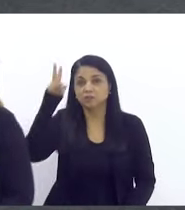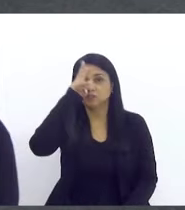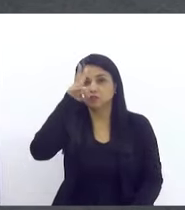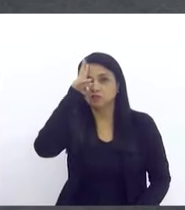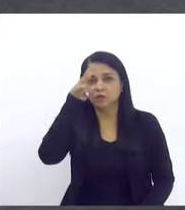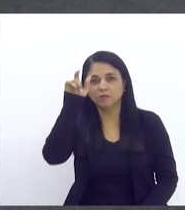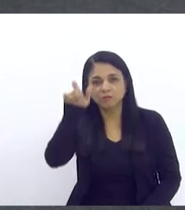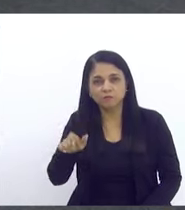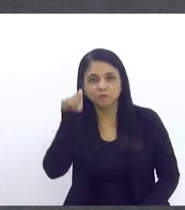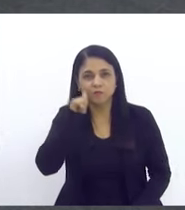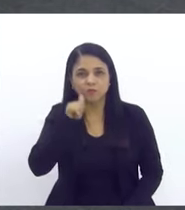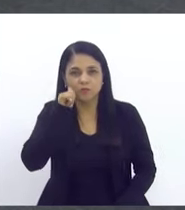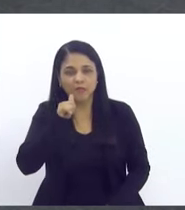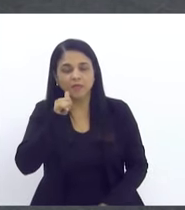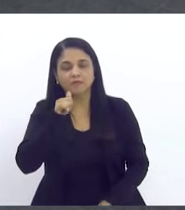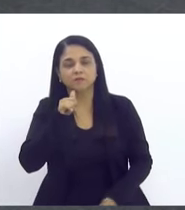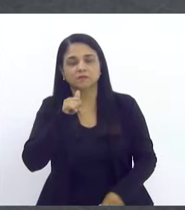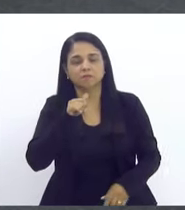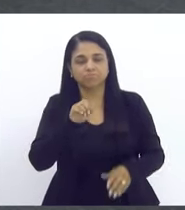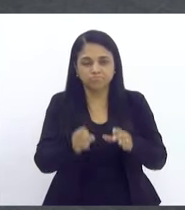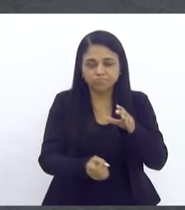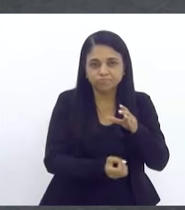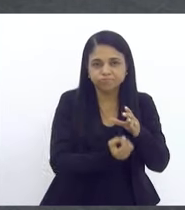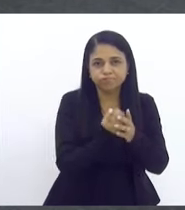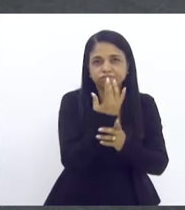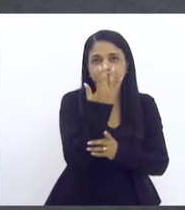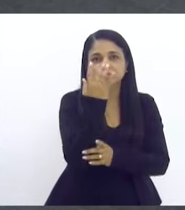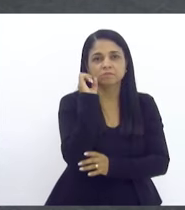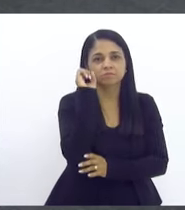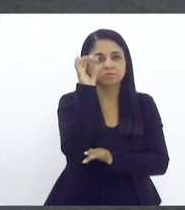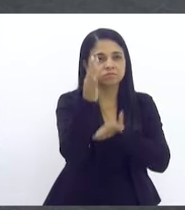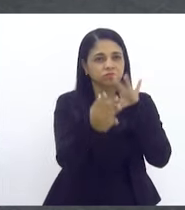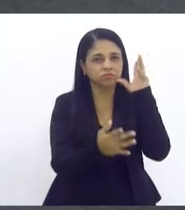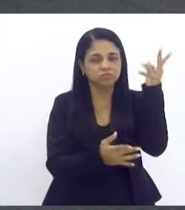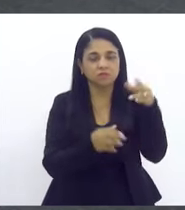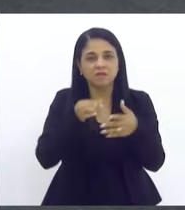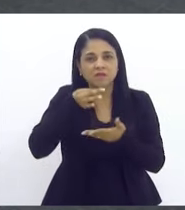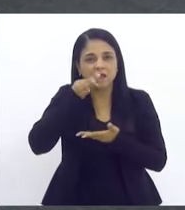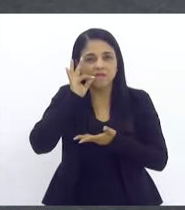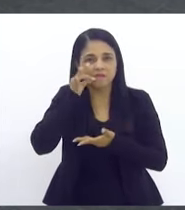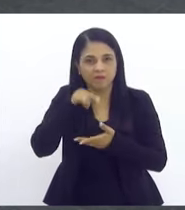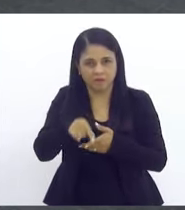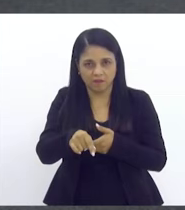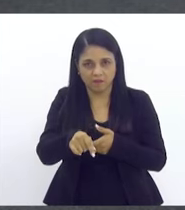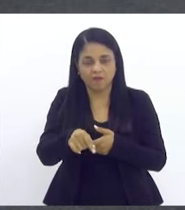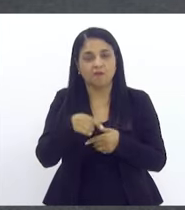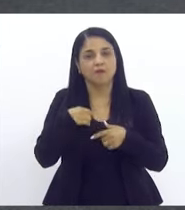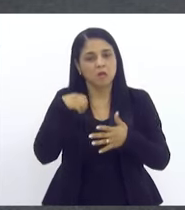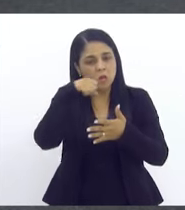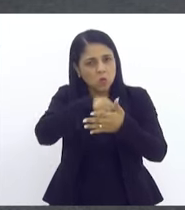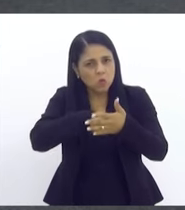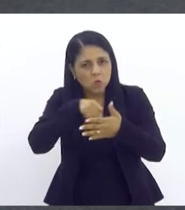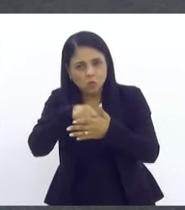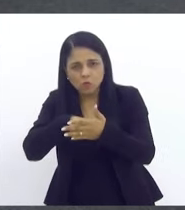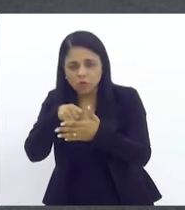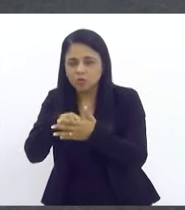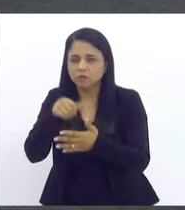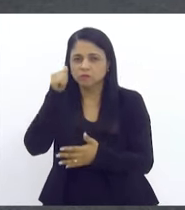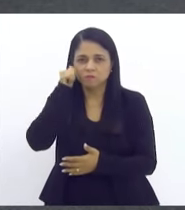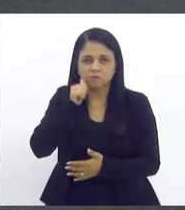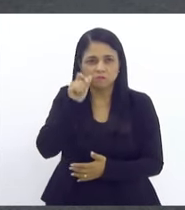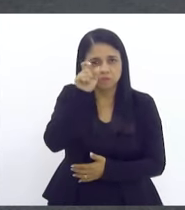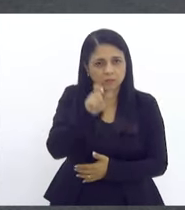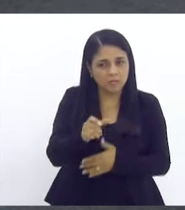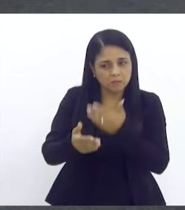na produção do café. Então, a homenagem a essas mulheres valencianas é para essa luta, para mulheres que, desde